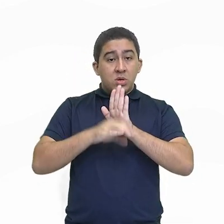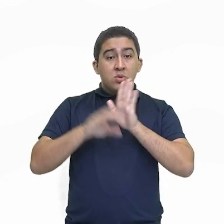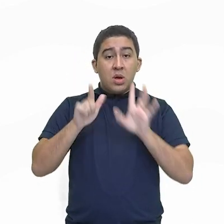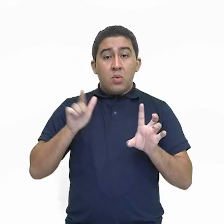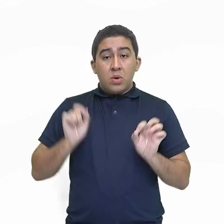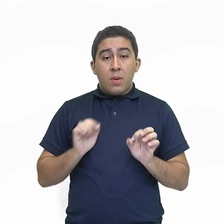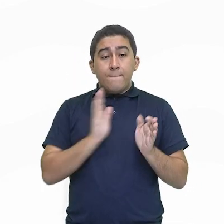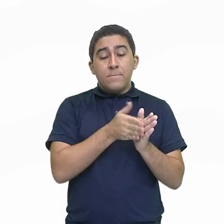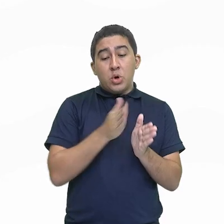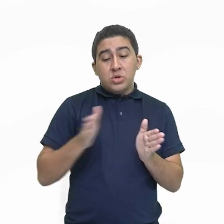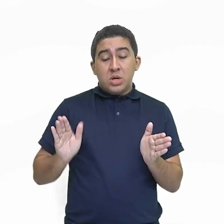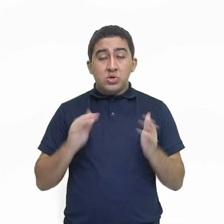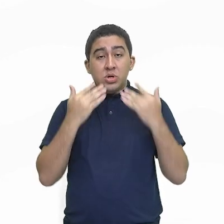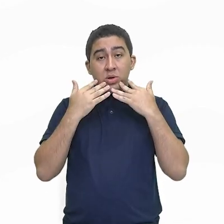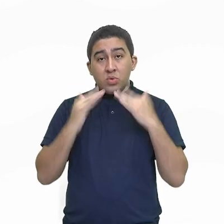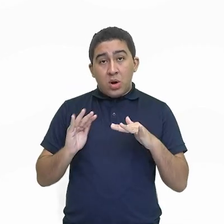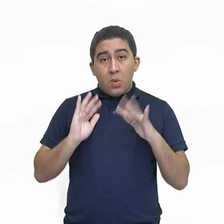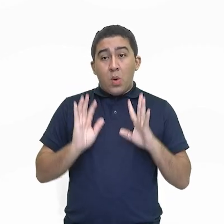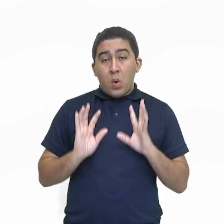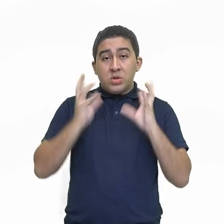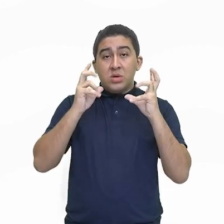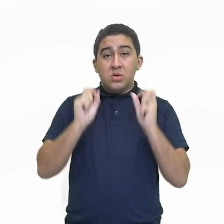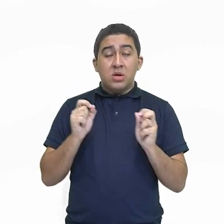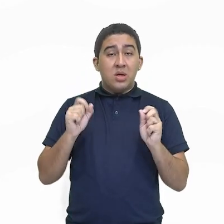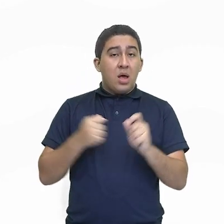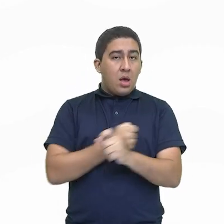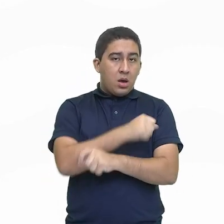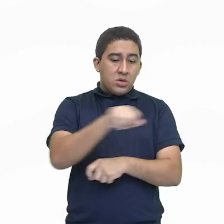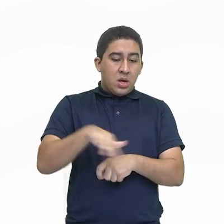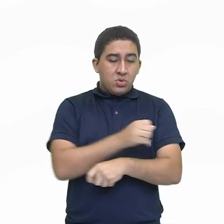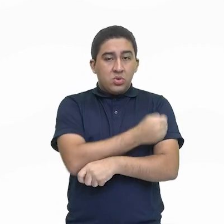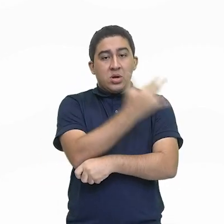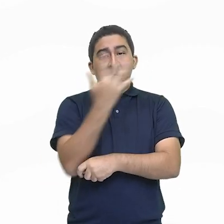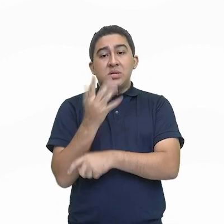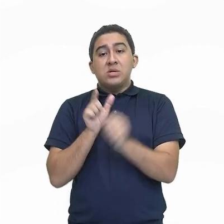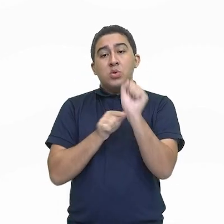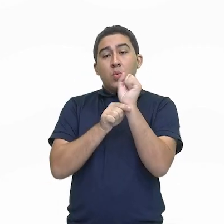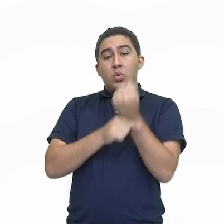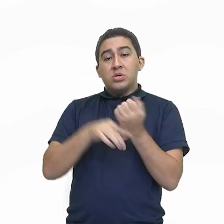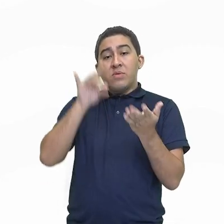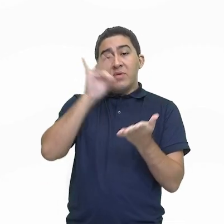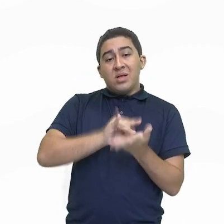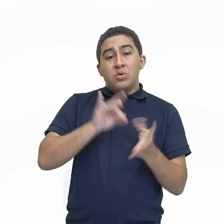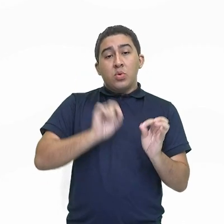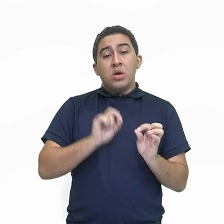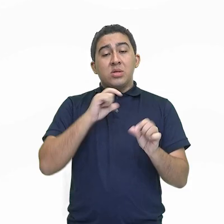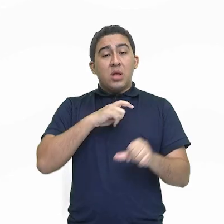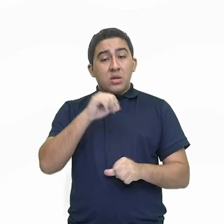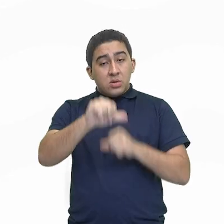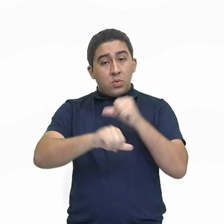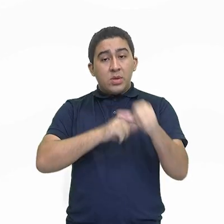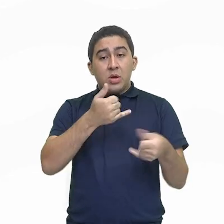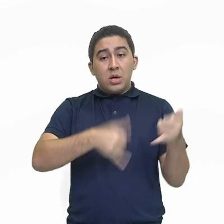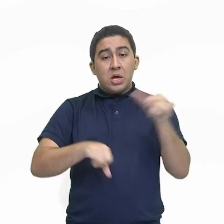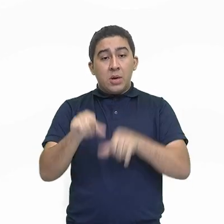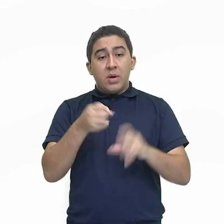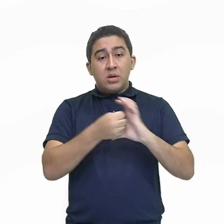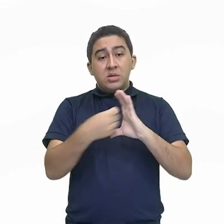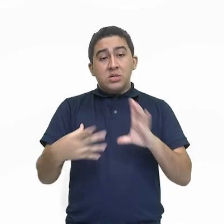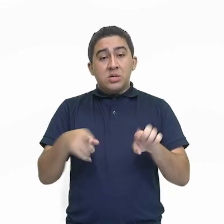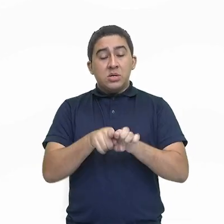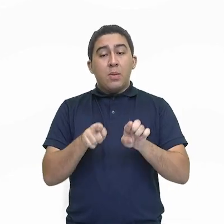os processos naturais que ocorrem na natureza para garantir a ciclagem dos elementos químicos